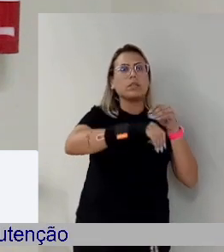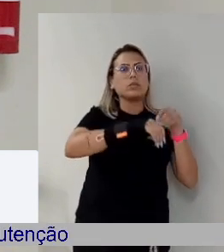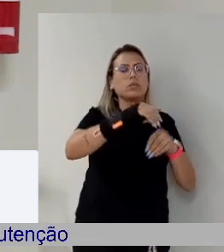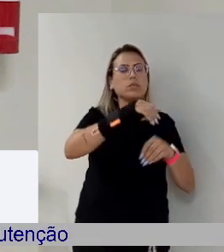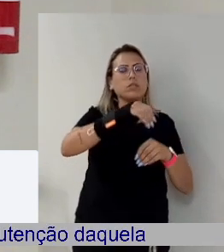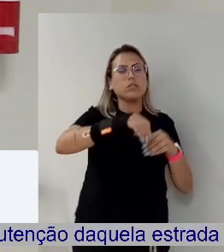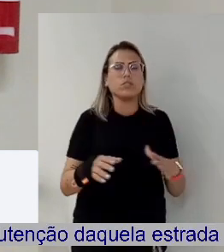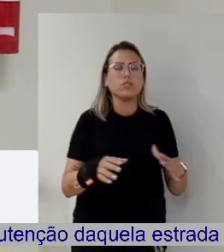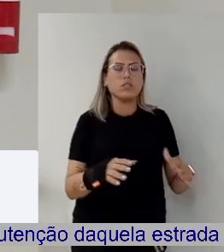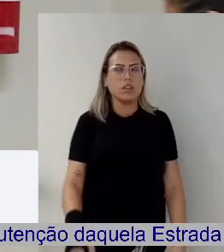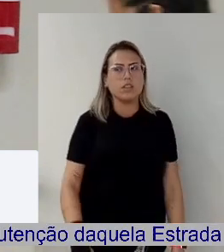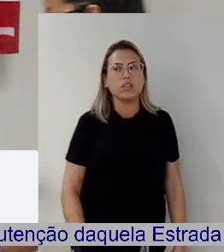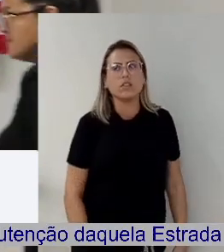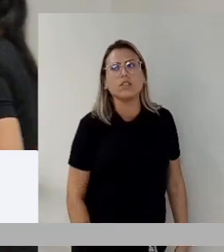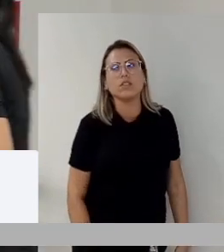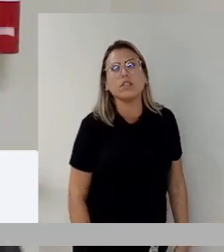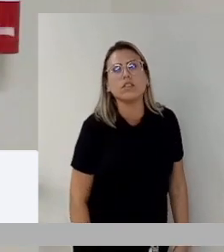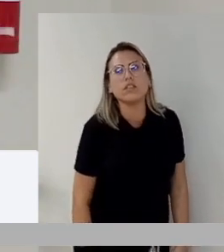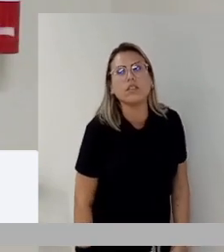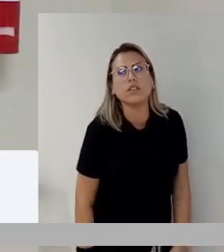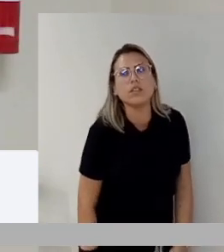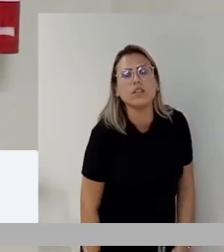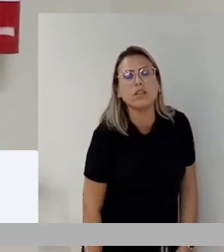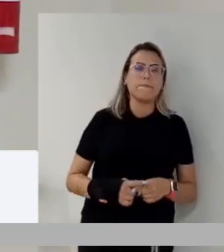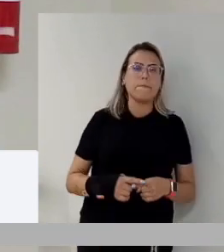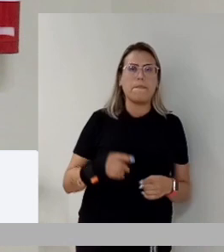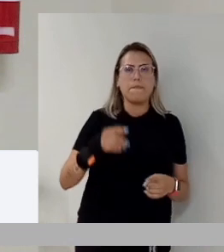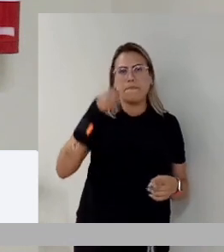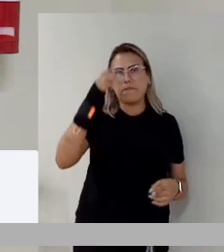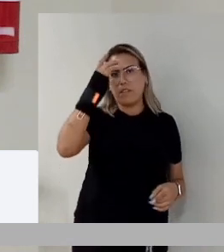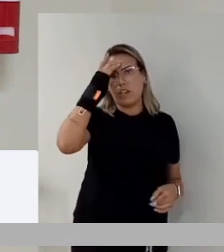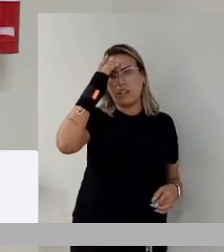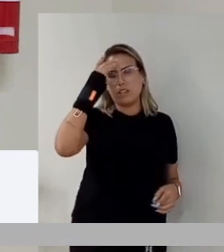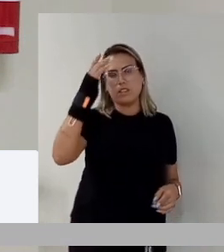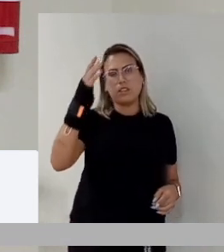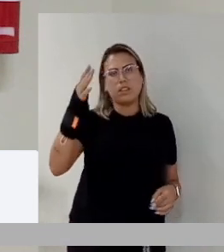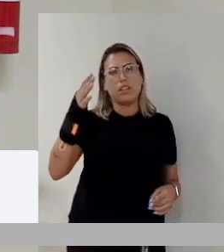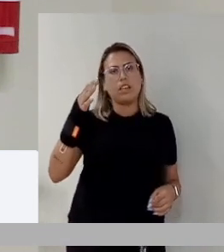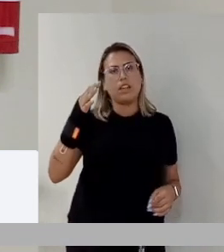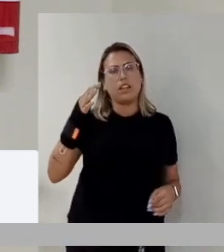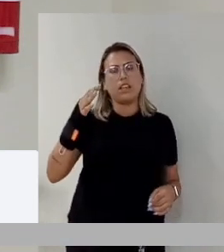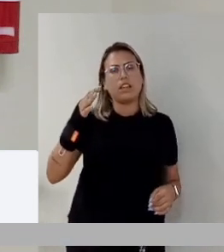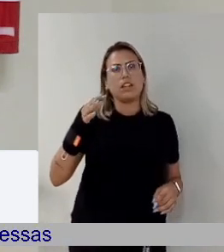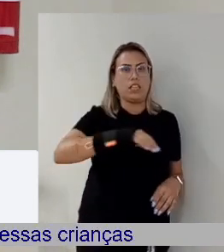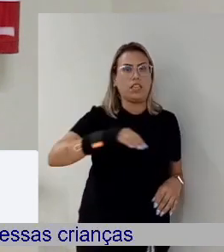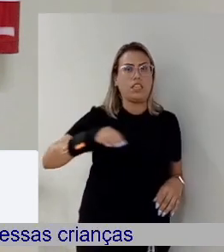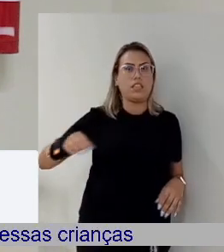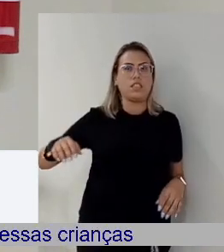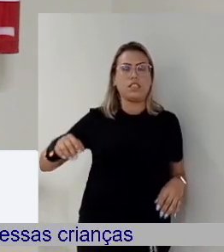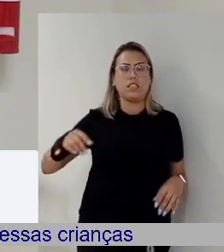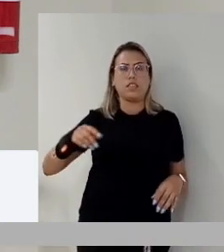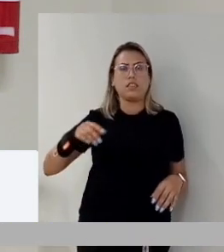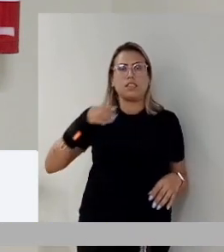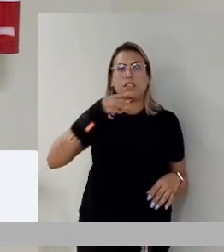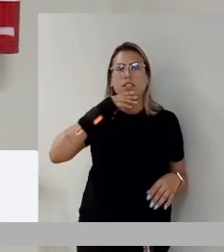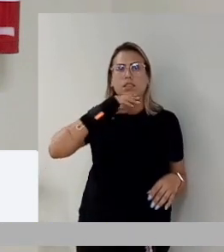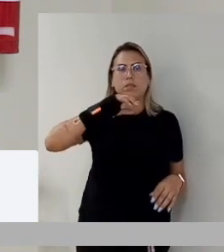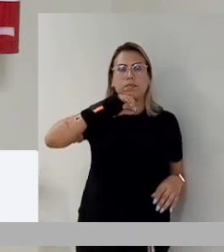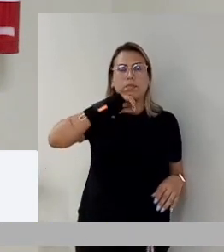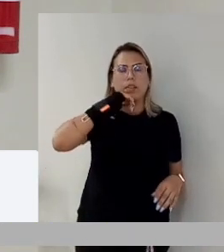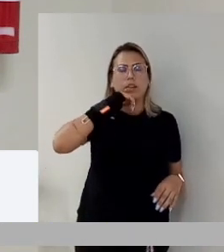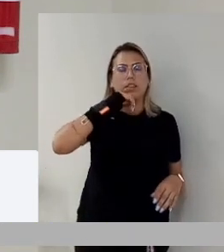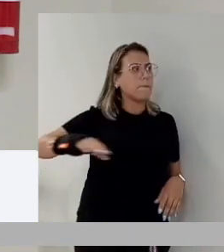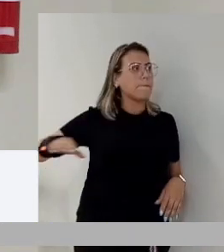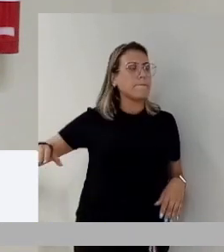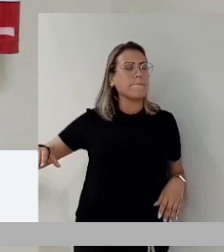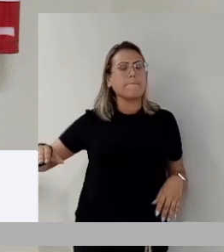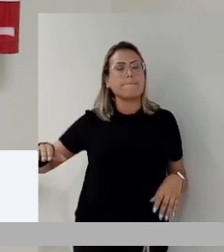Estrada por quê Porque facilita a locomoção dessas crianças desses pais que tem essas crianças